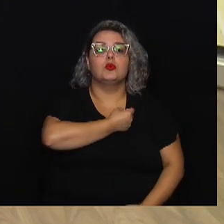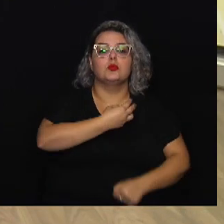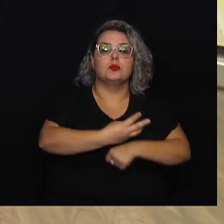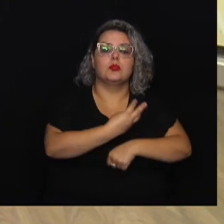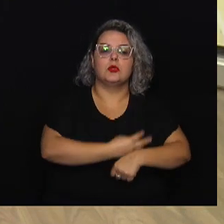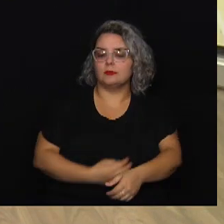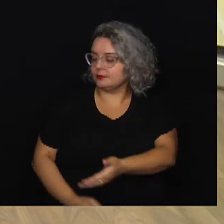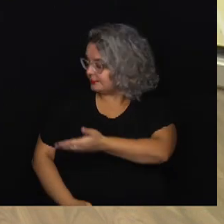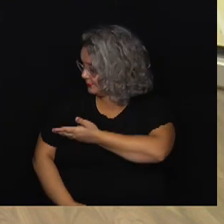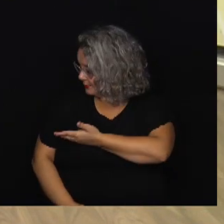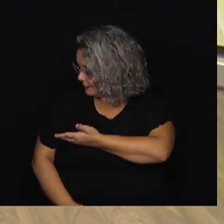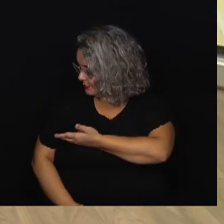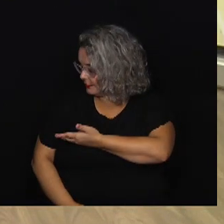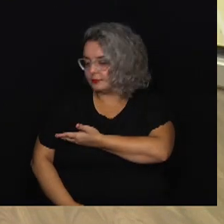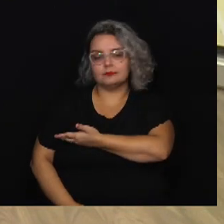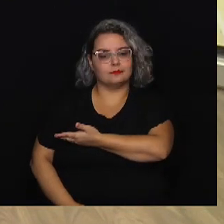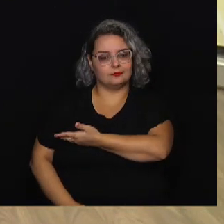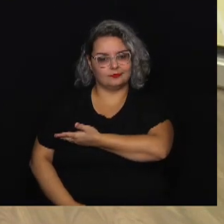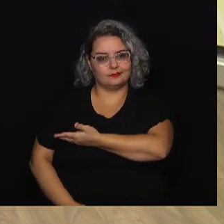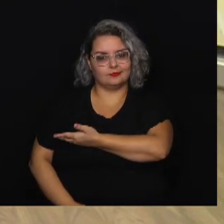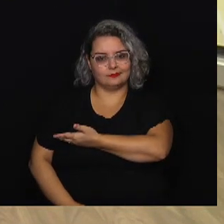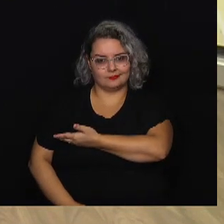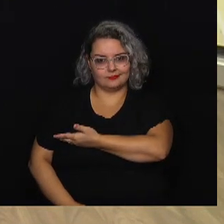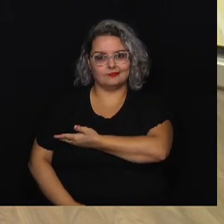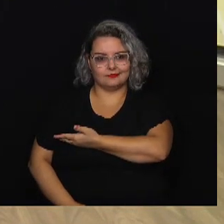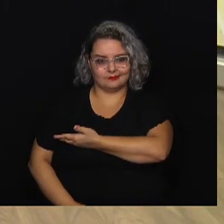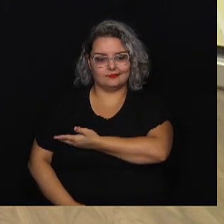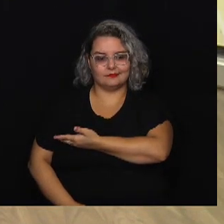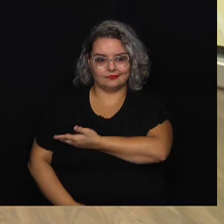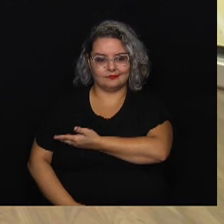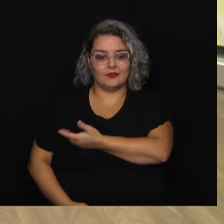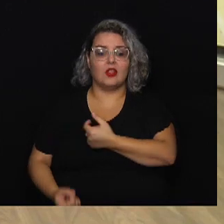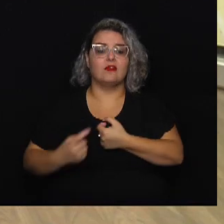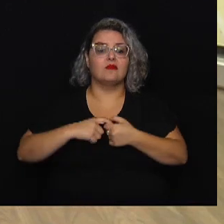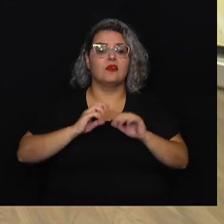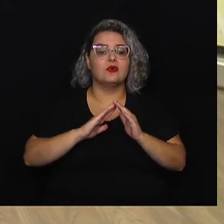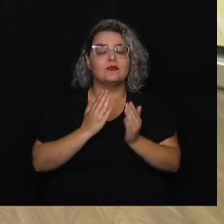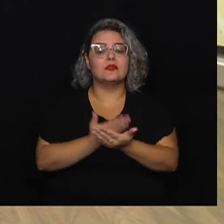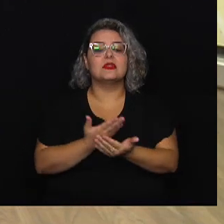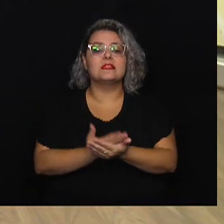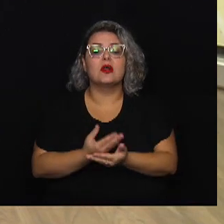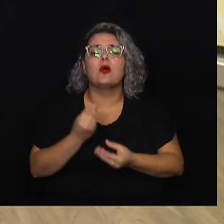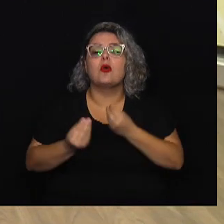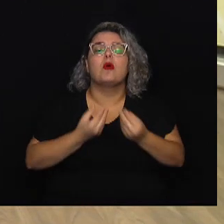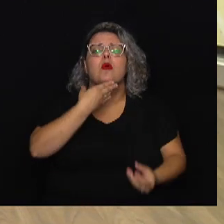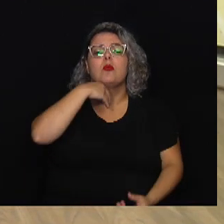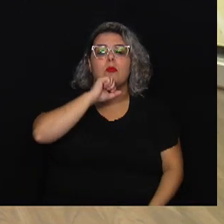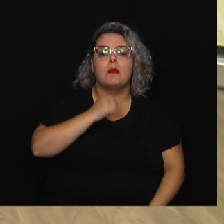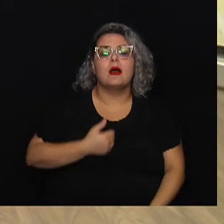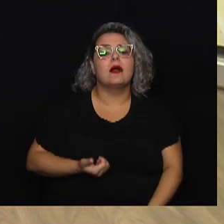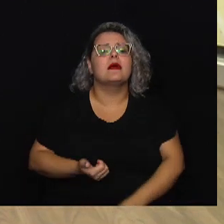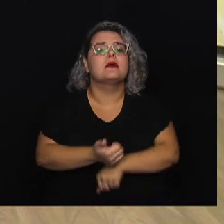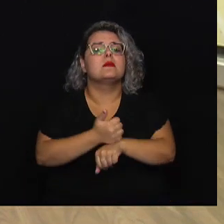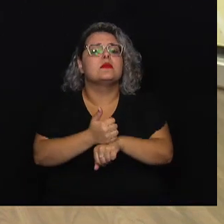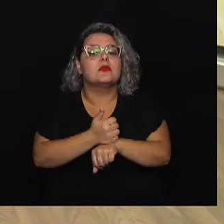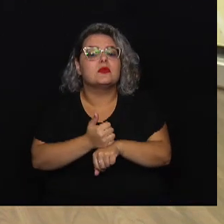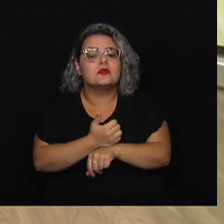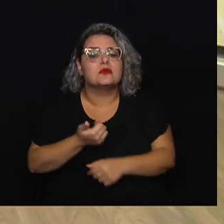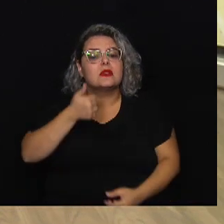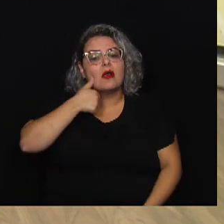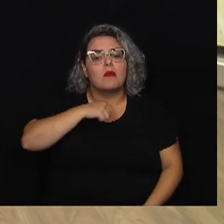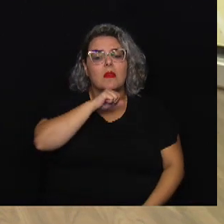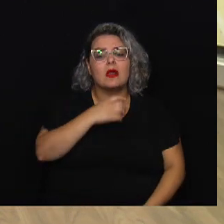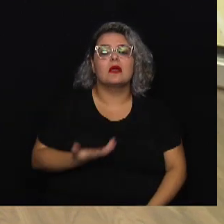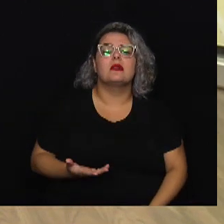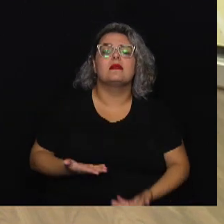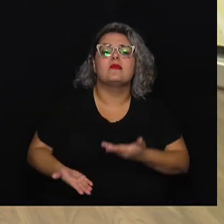volta às aulas, como pais e profissionais devem lidar com a ansiedade, com os medos. Embaixo está o número do nosso WhatsApp,